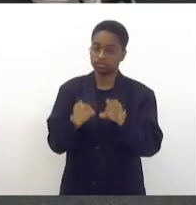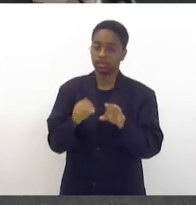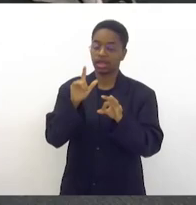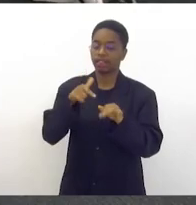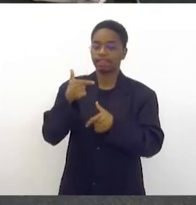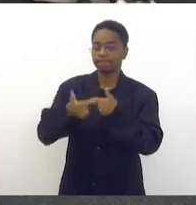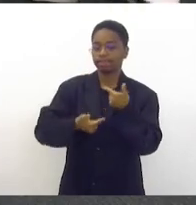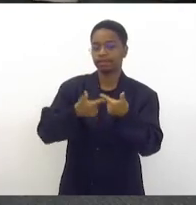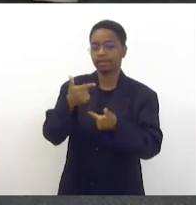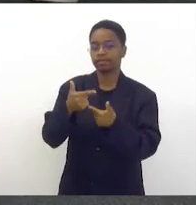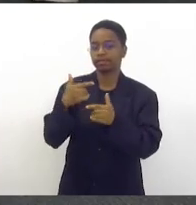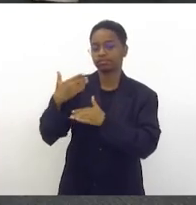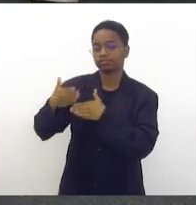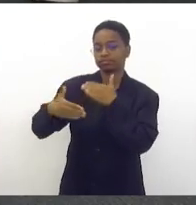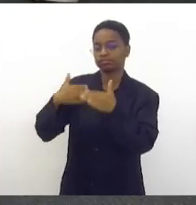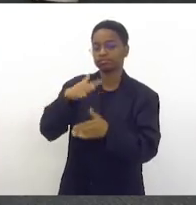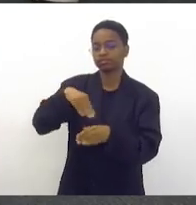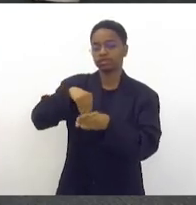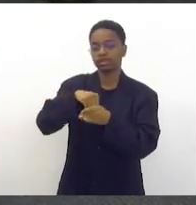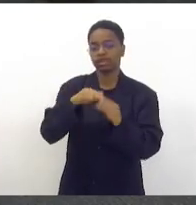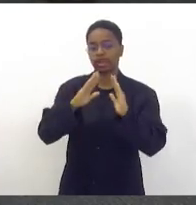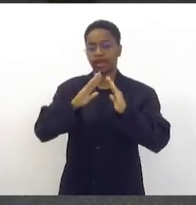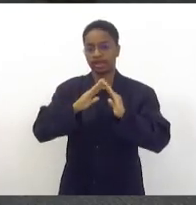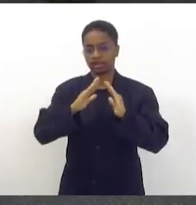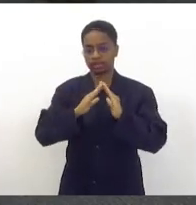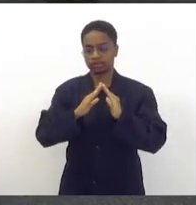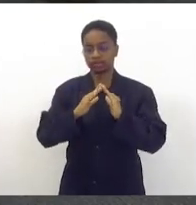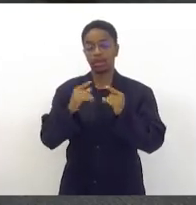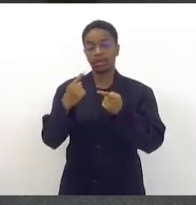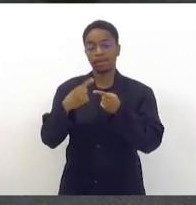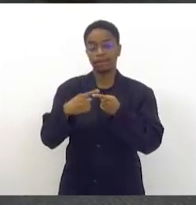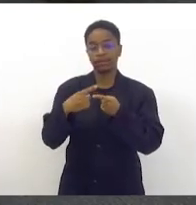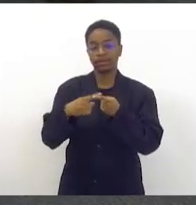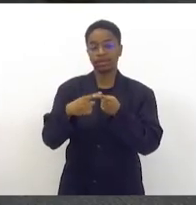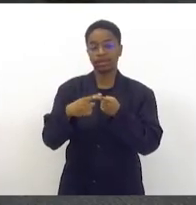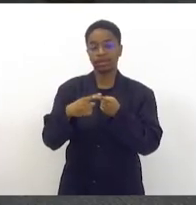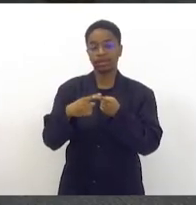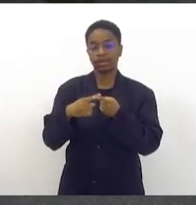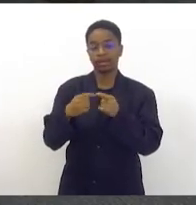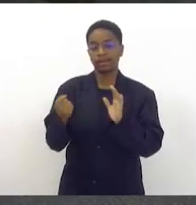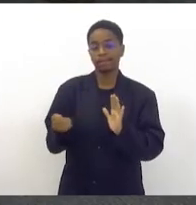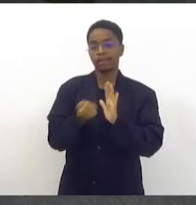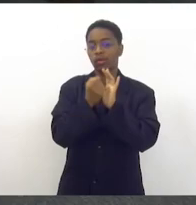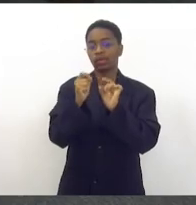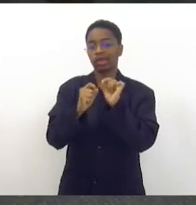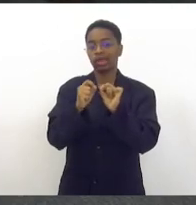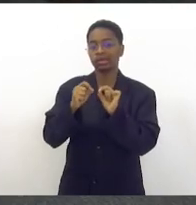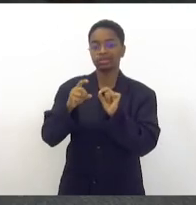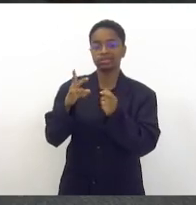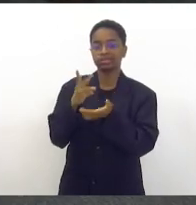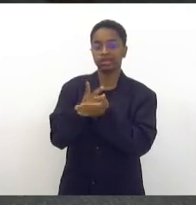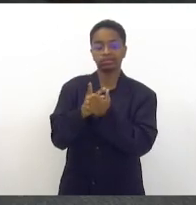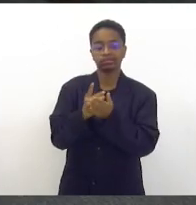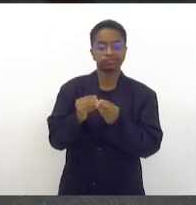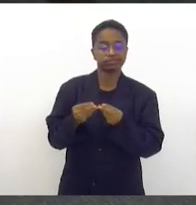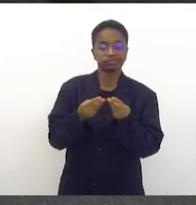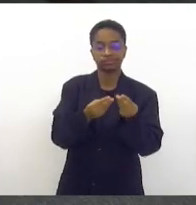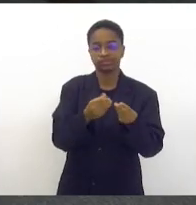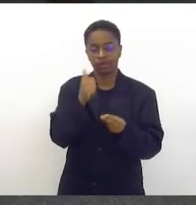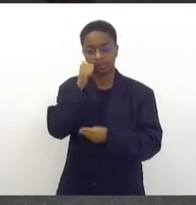trabalho que se desenvolve no âmbito doméstico, que historicamente é imputado para as mulheres. A gente sabe